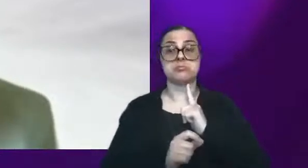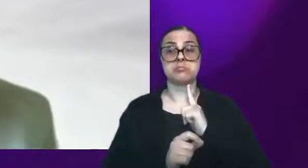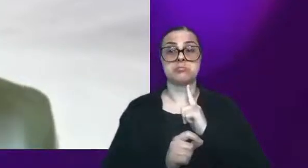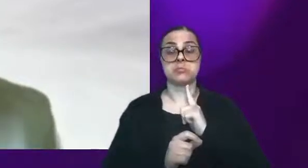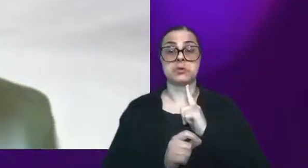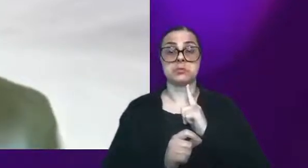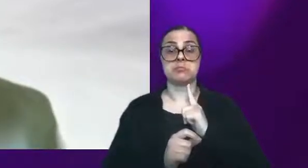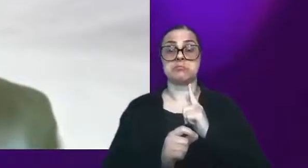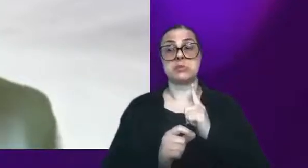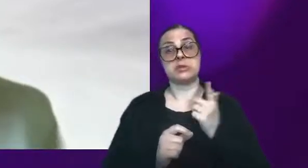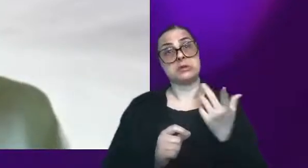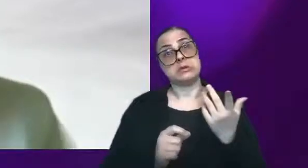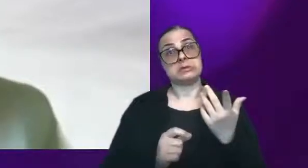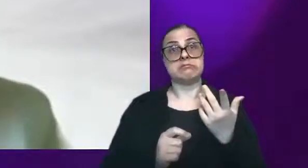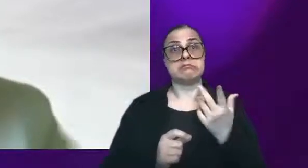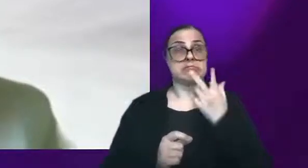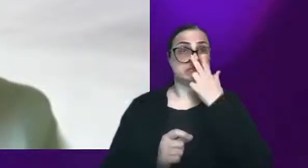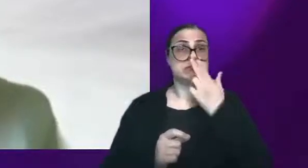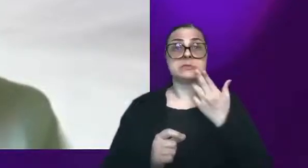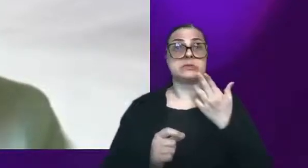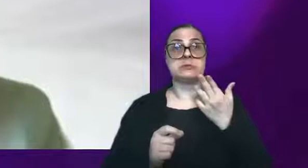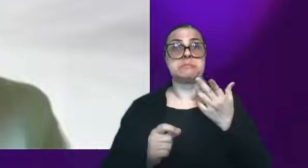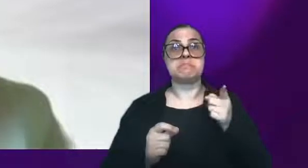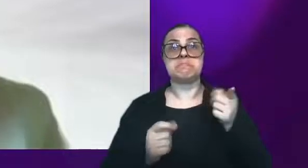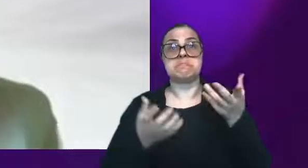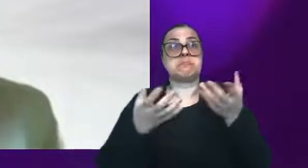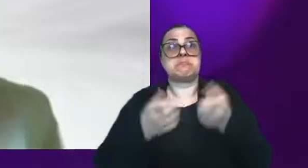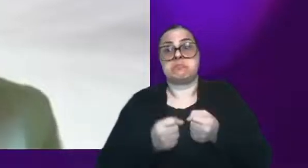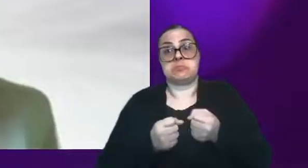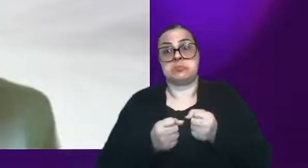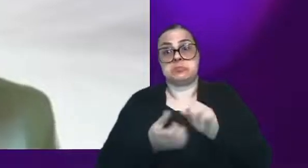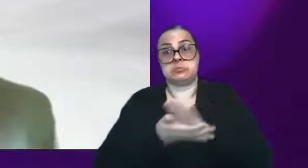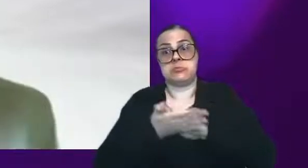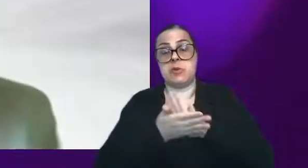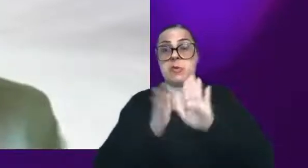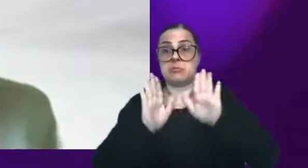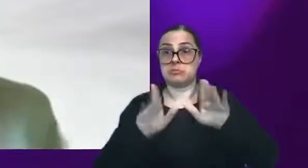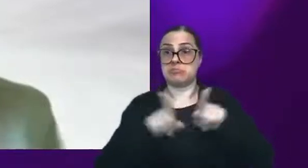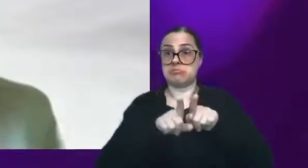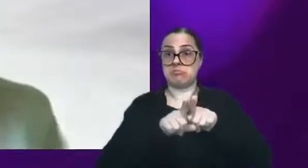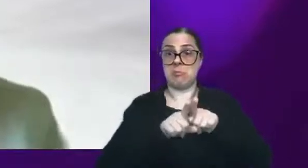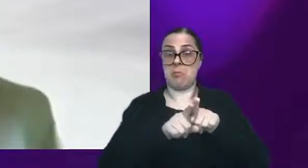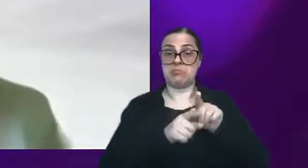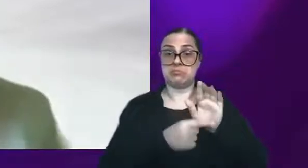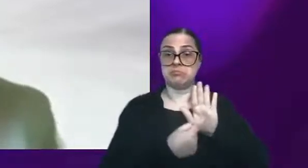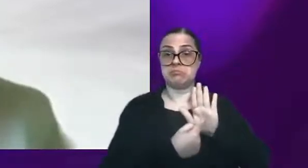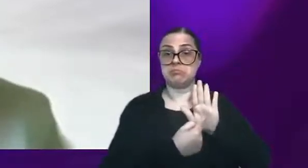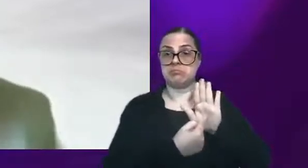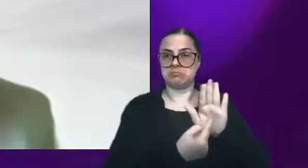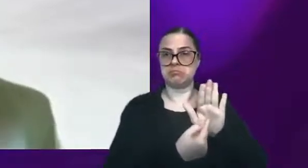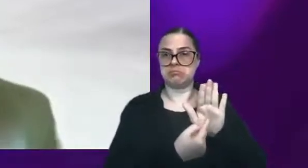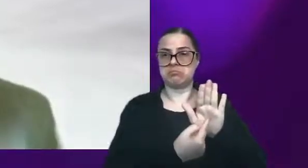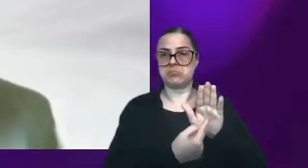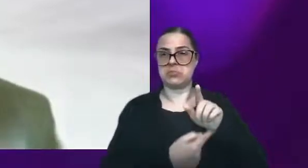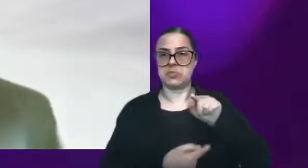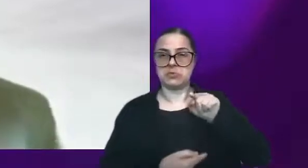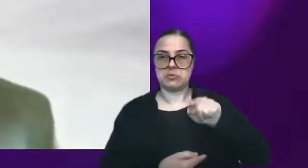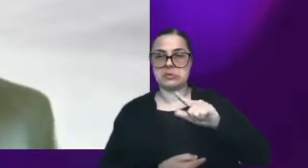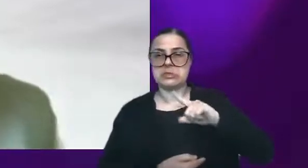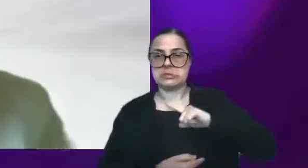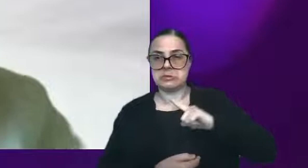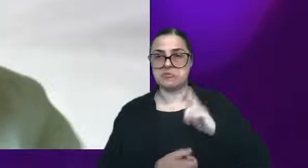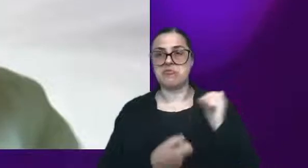R0, mas eles também deixam restrito, se você tem uma recidiva do colangiocarcinoma,